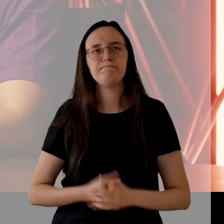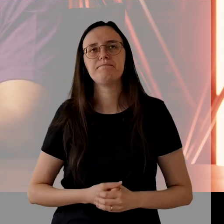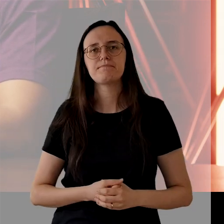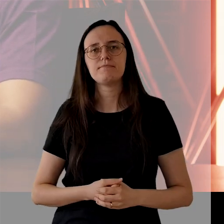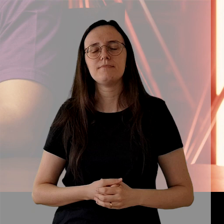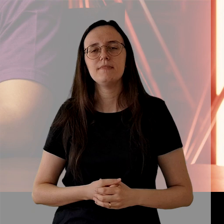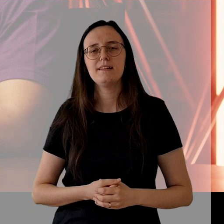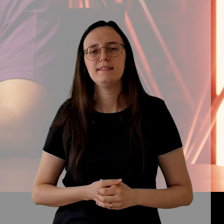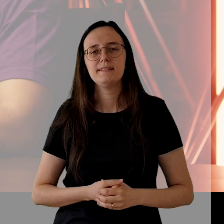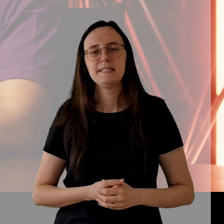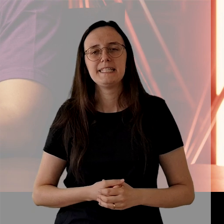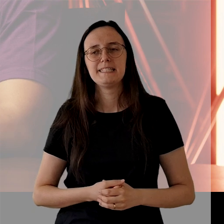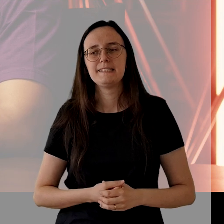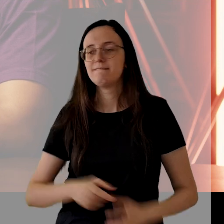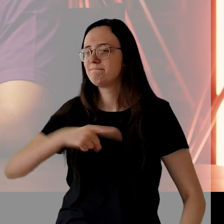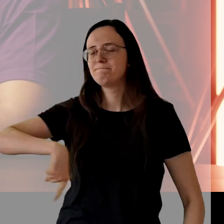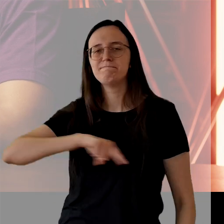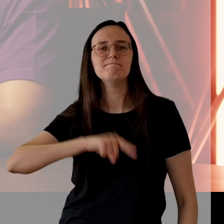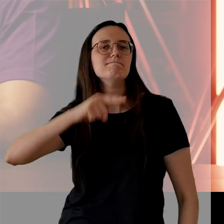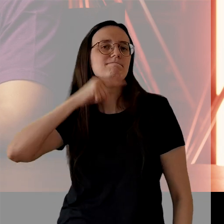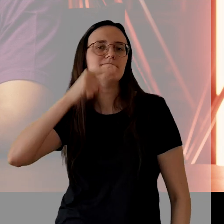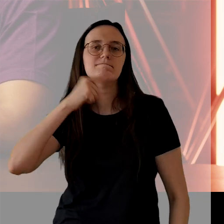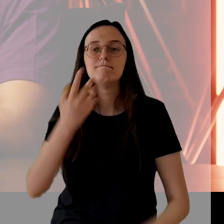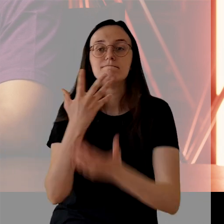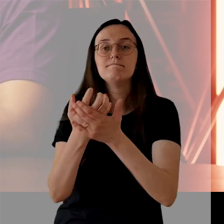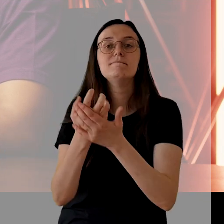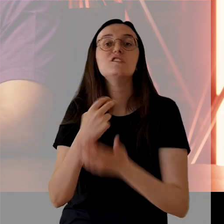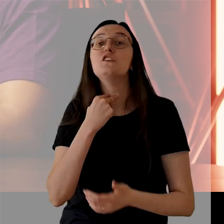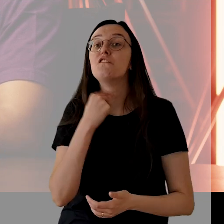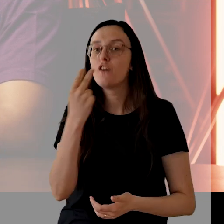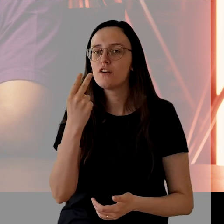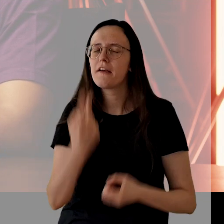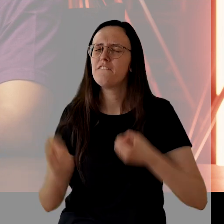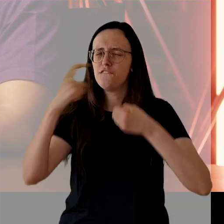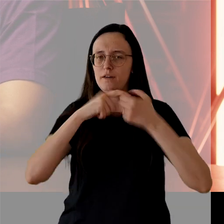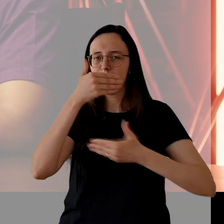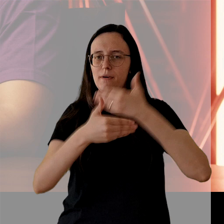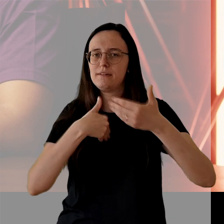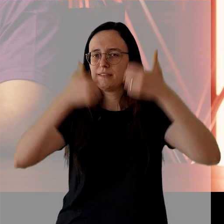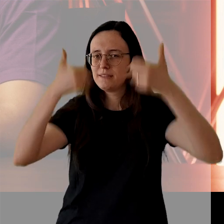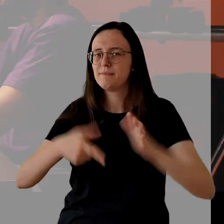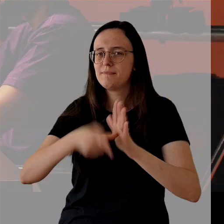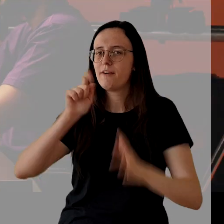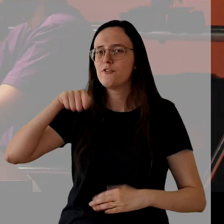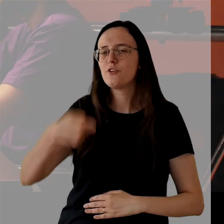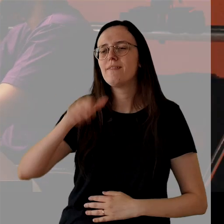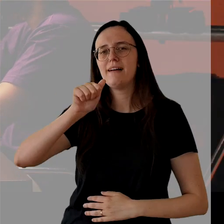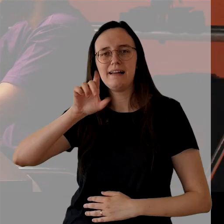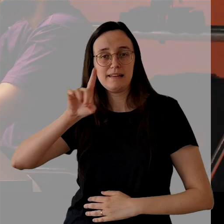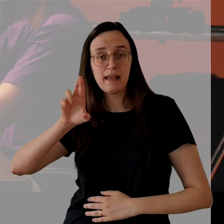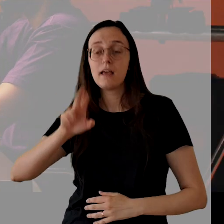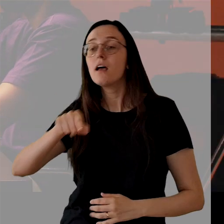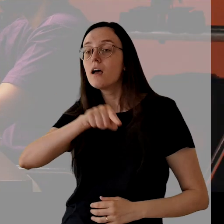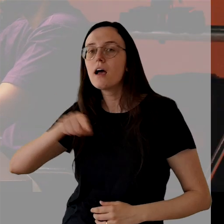Quando a gente não consegue gravar a voz, voltando àquele processo que eu comentei antes da DR, né? Os atores, tipo